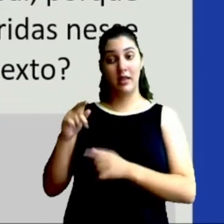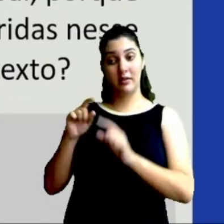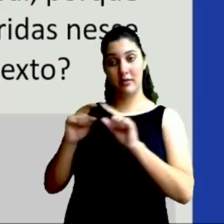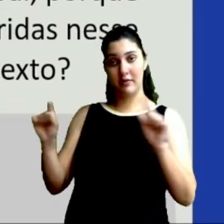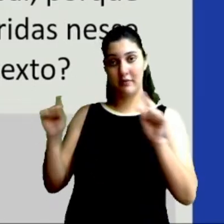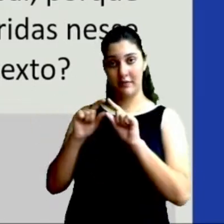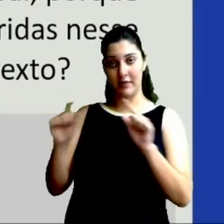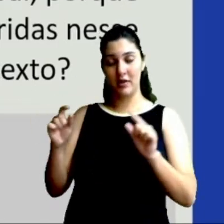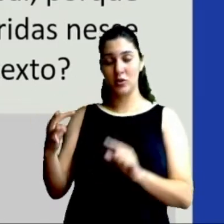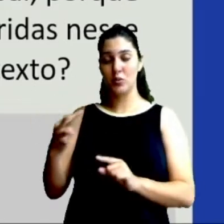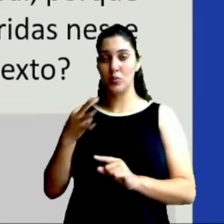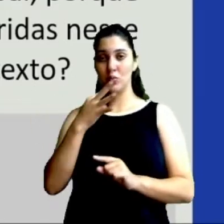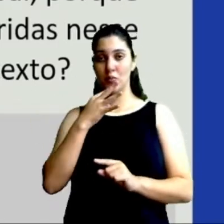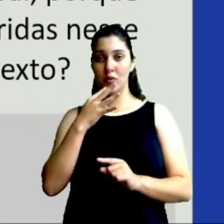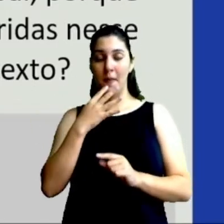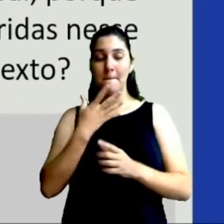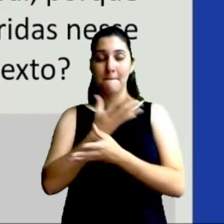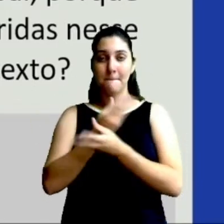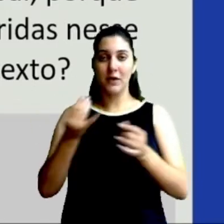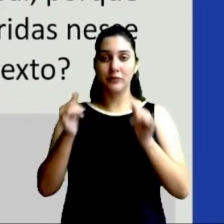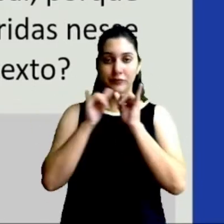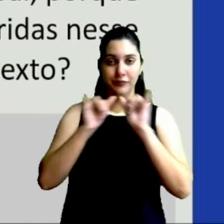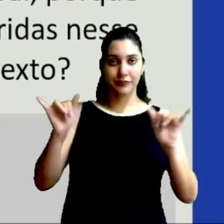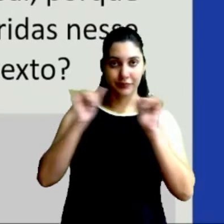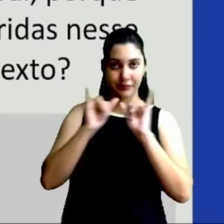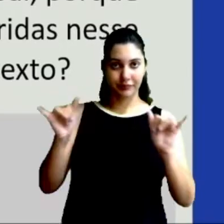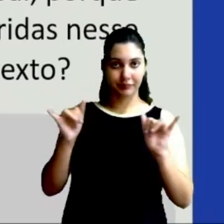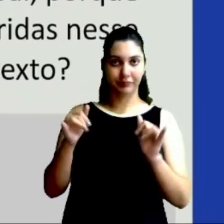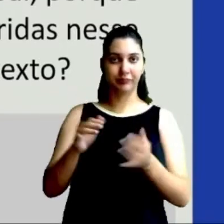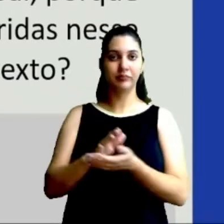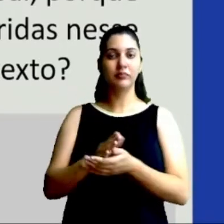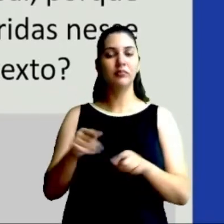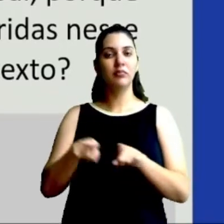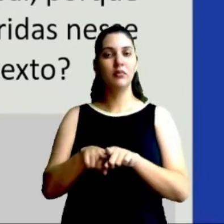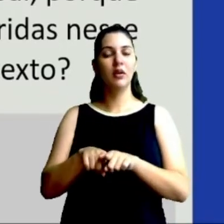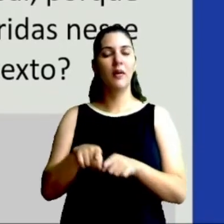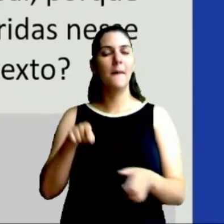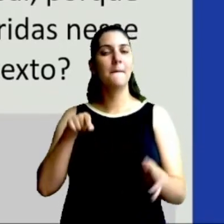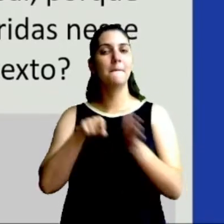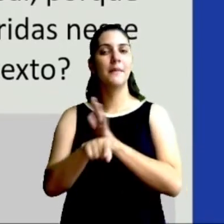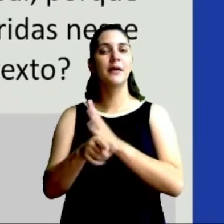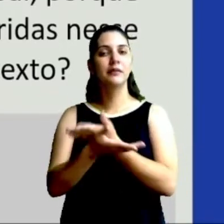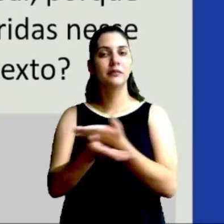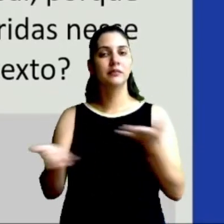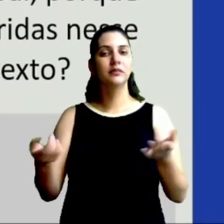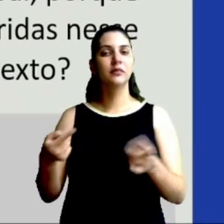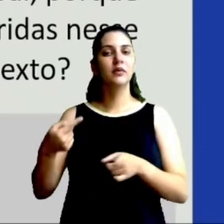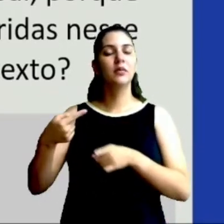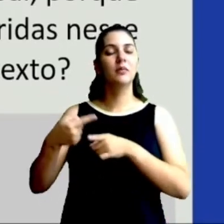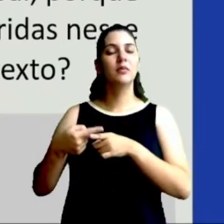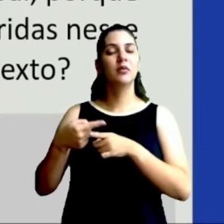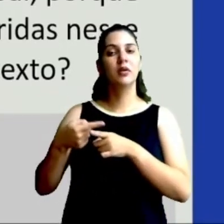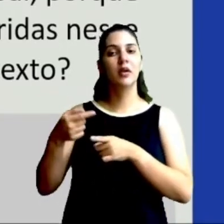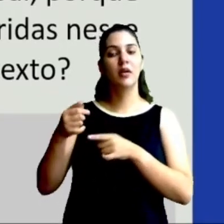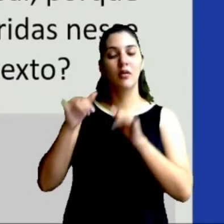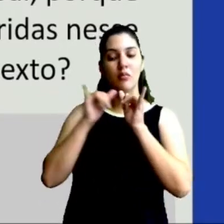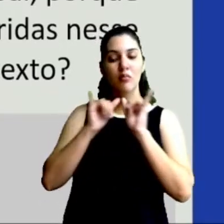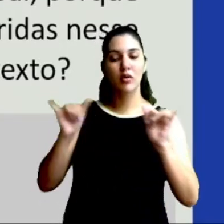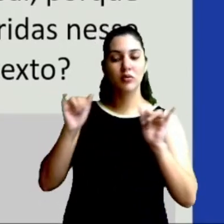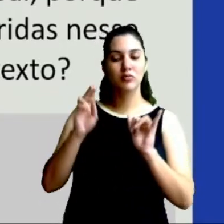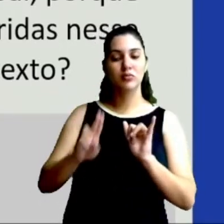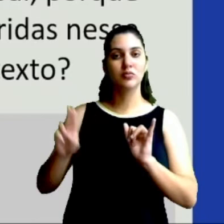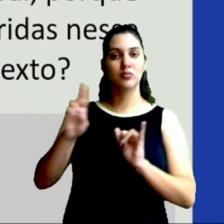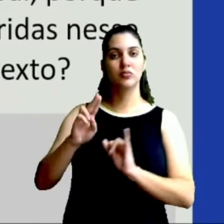aí foi muito conhecida, muito divulgada até. E eu faço a pergunta para vocês. Por que o anúncio utiliza